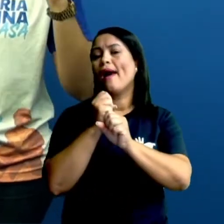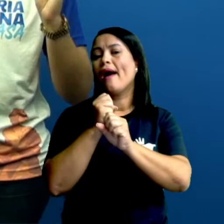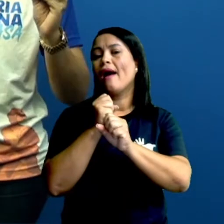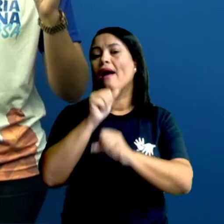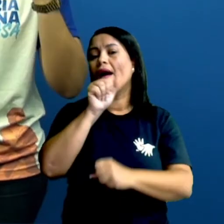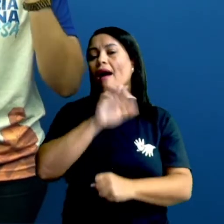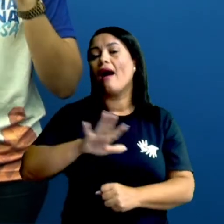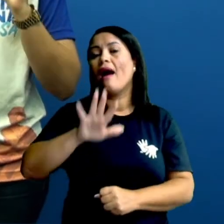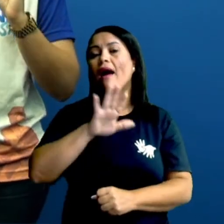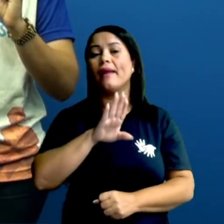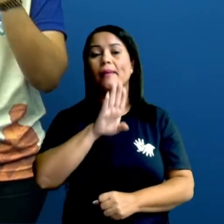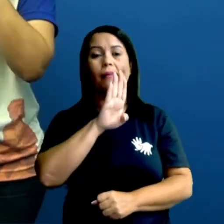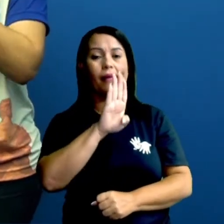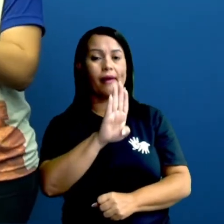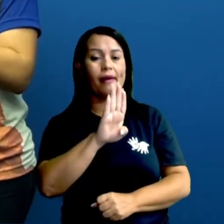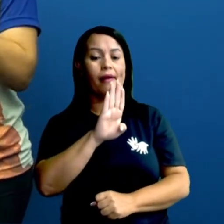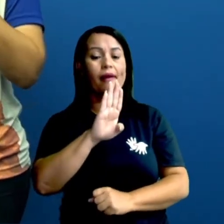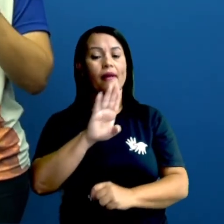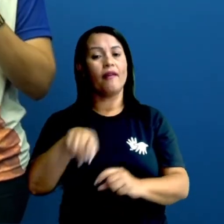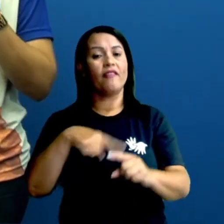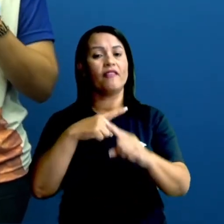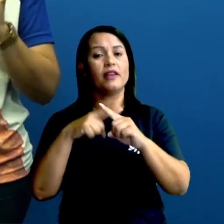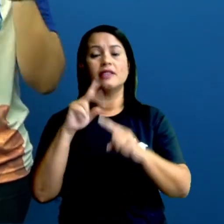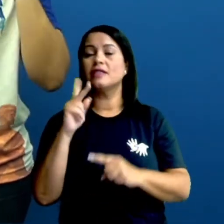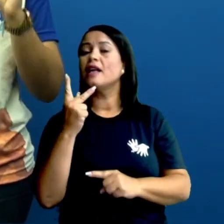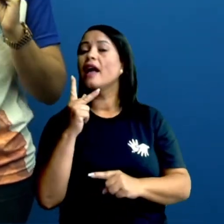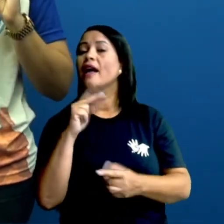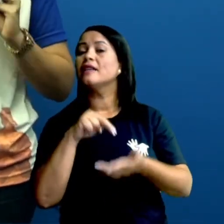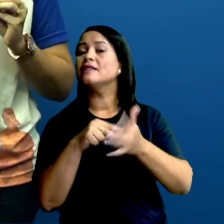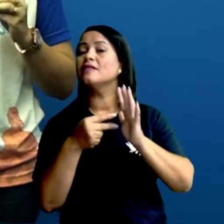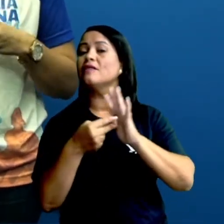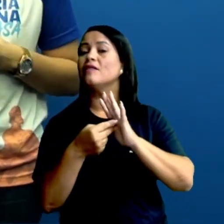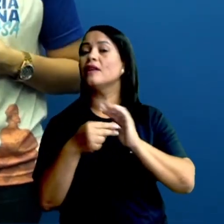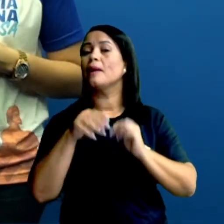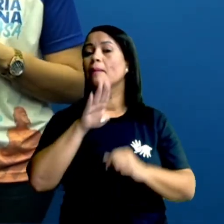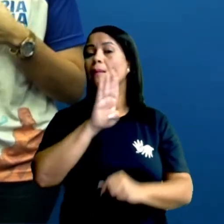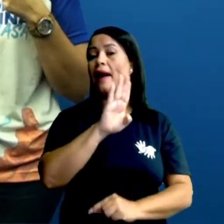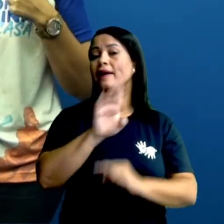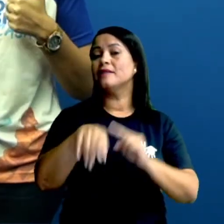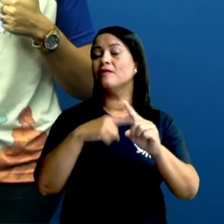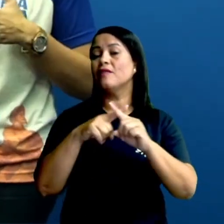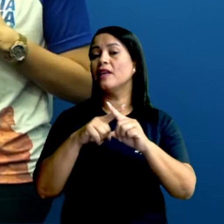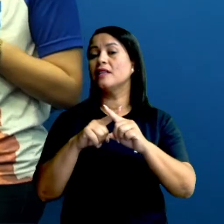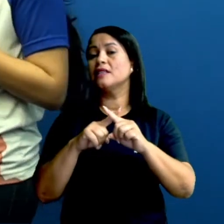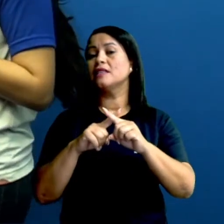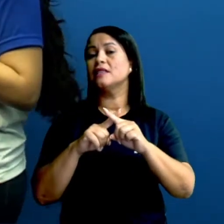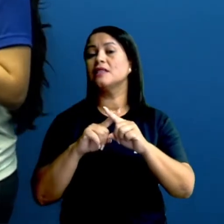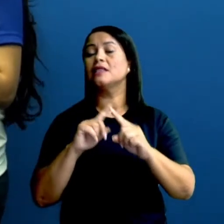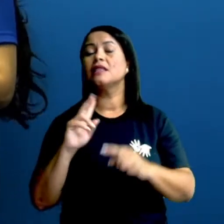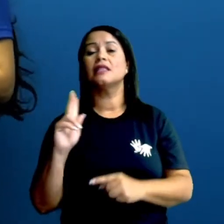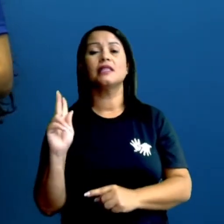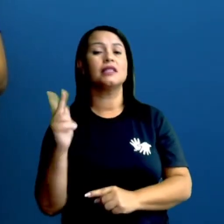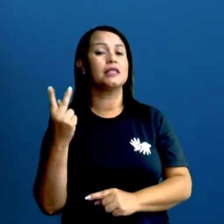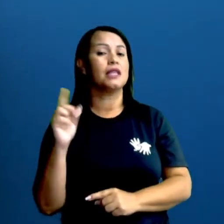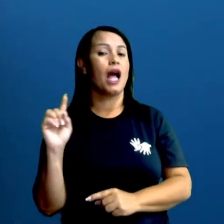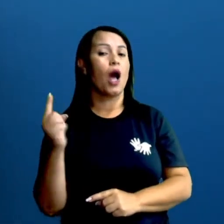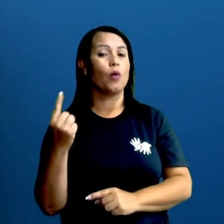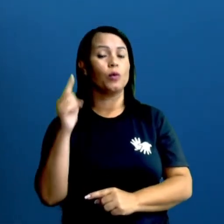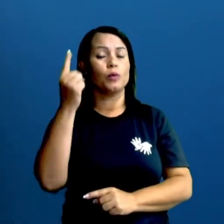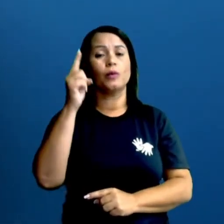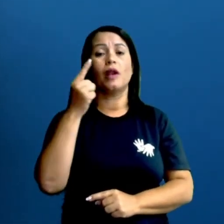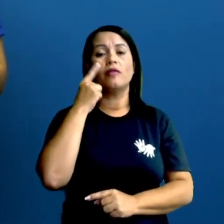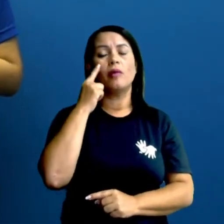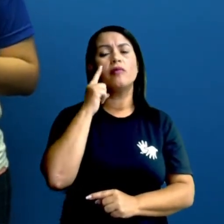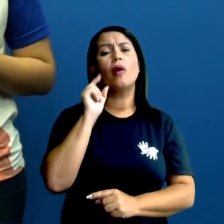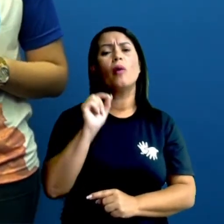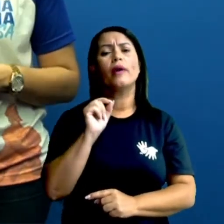área? B vezes H, que significa o quê? Base vezes a altura, certo? E